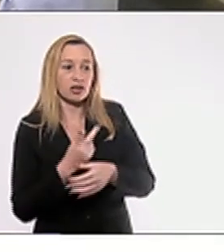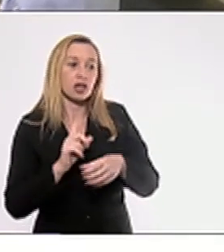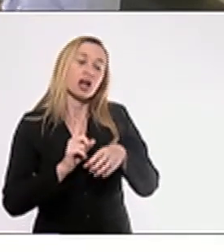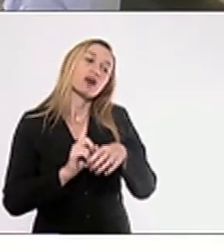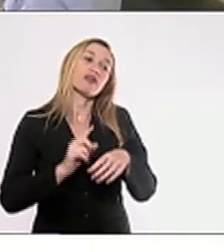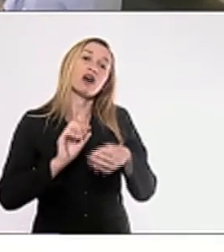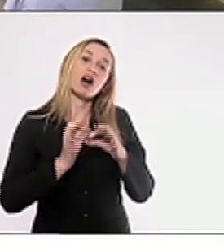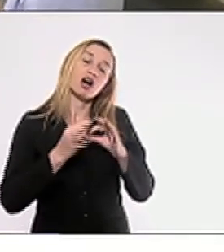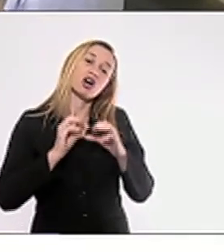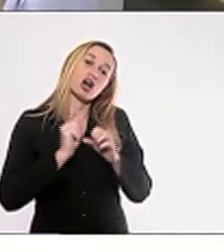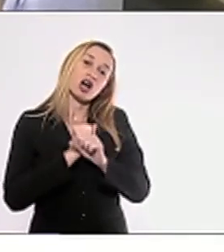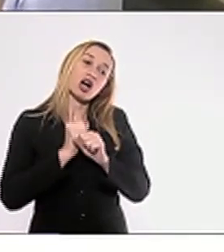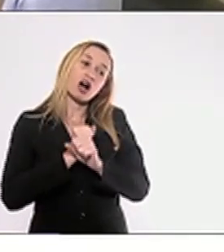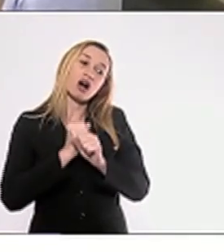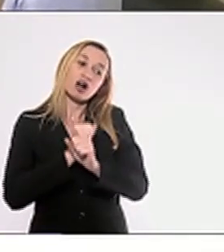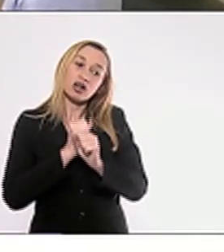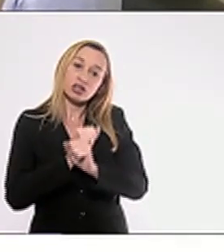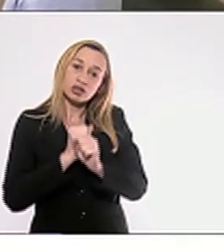resistência e tal.